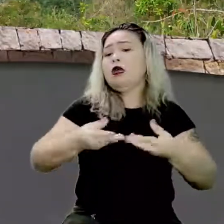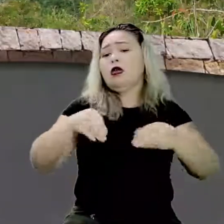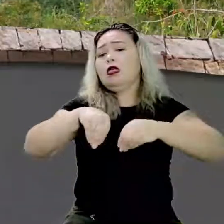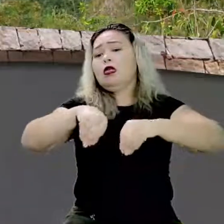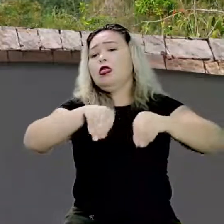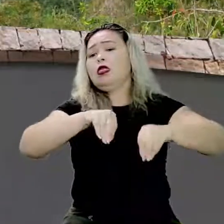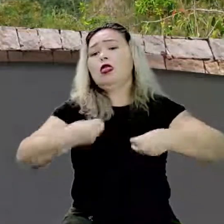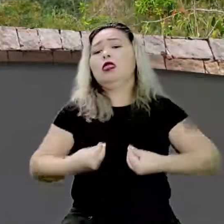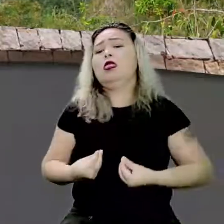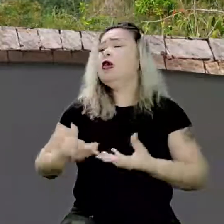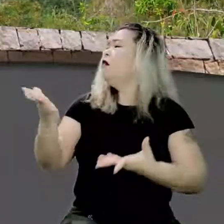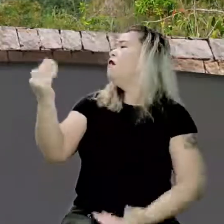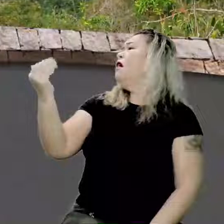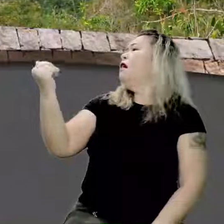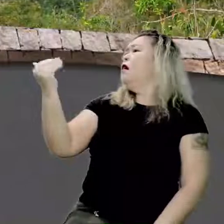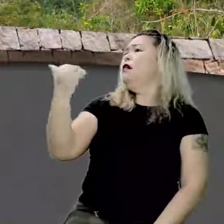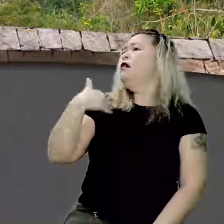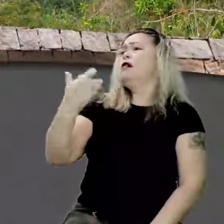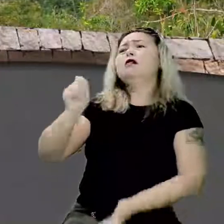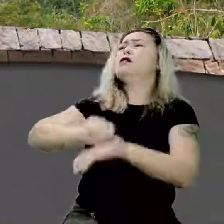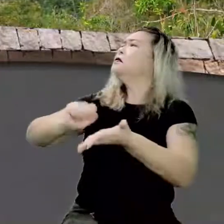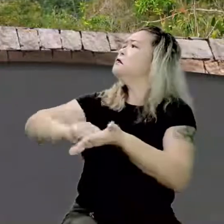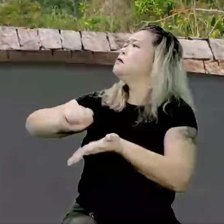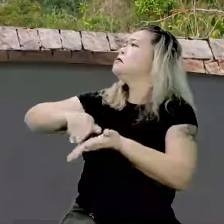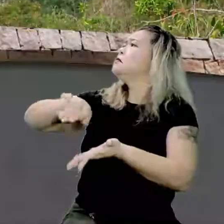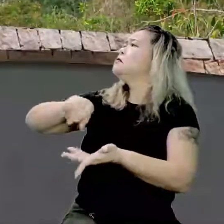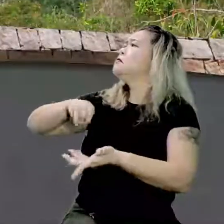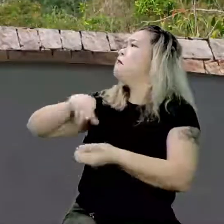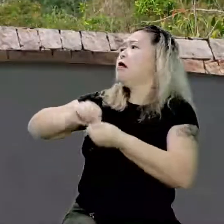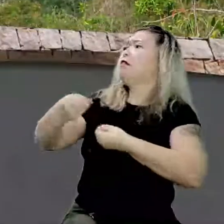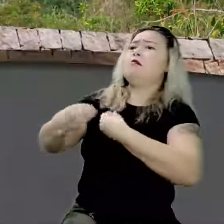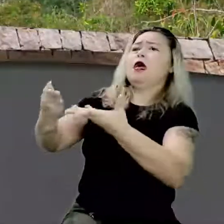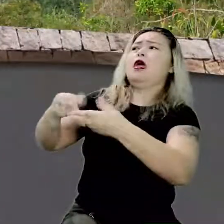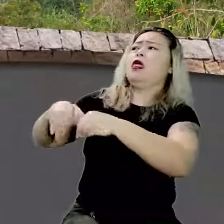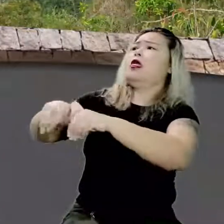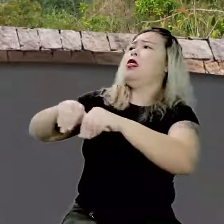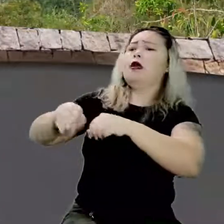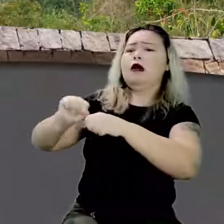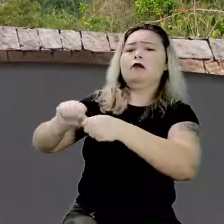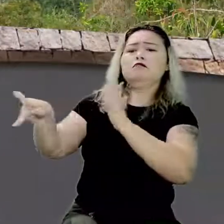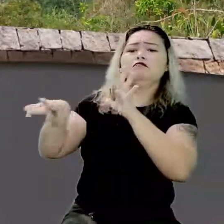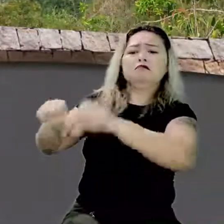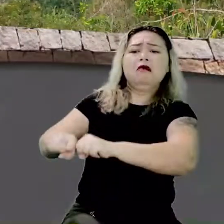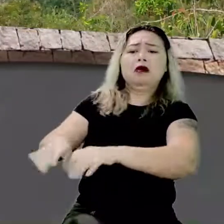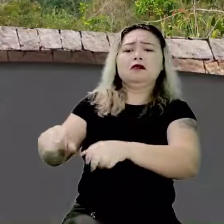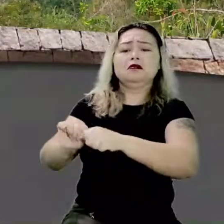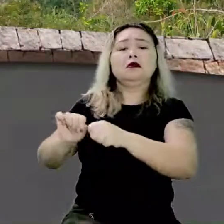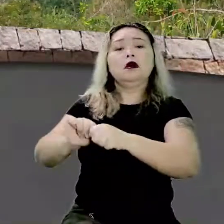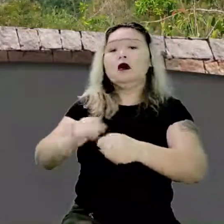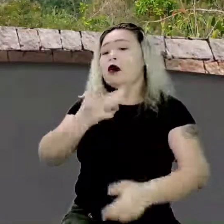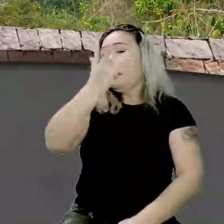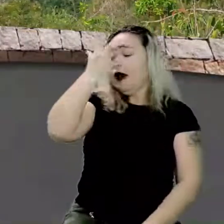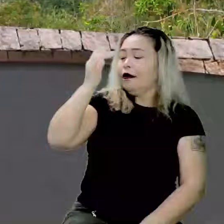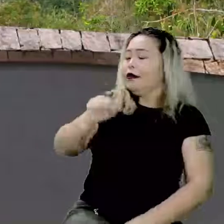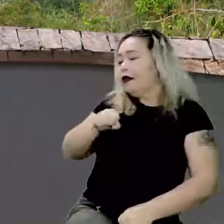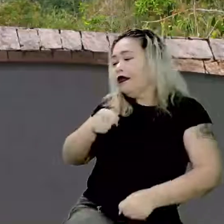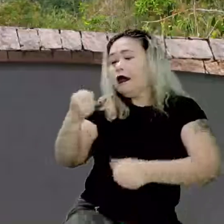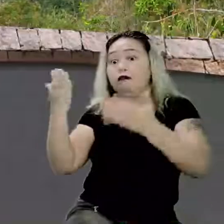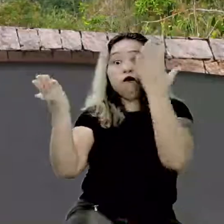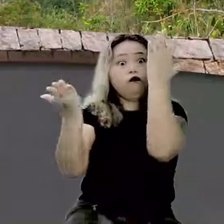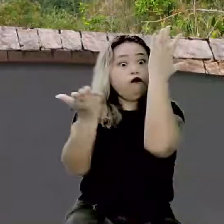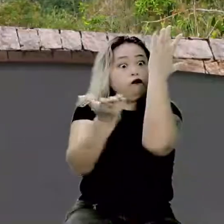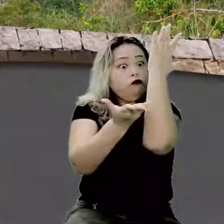assim. Chega aí, o seu José Maria, tá aqui, o terreno é seu, pode ir lá, tome posse. E aí a pessoa já ia com a